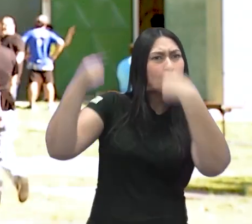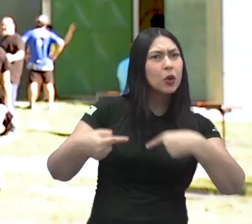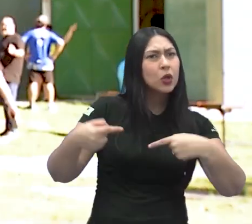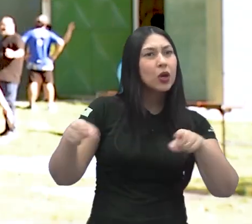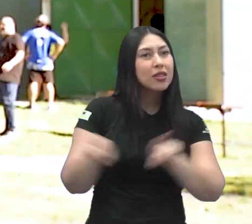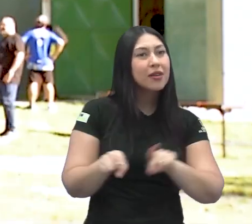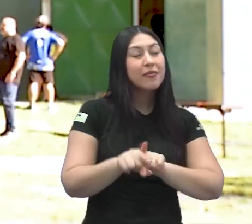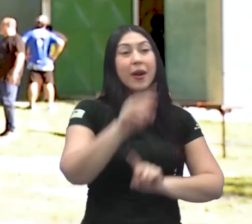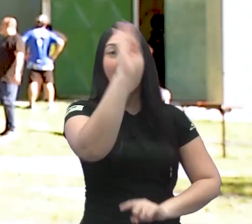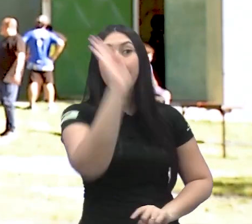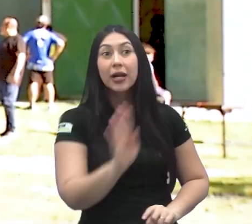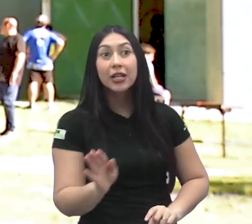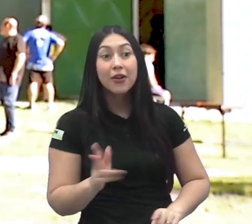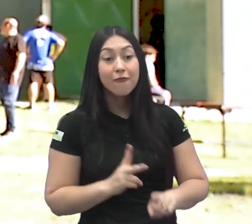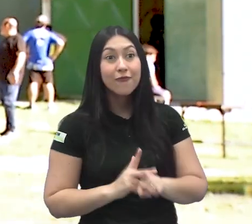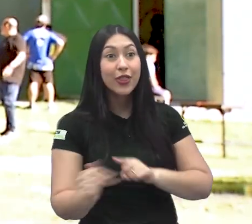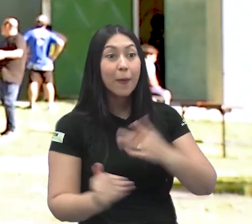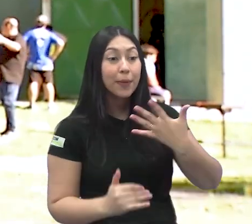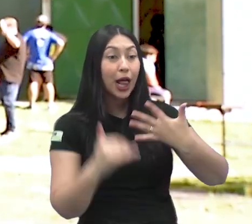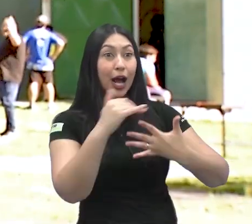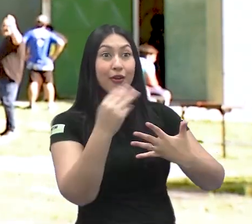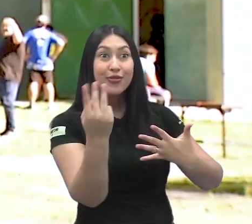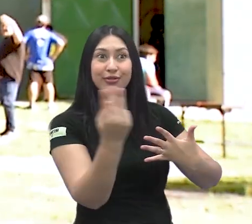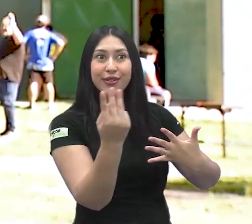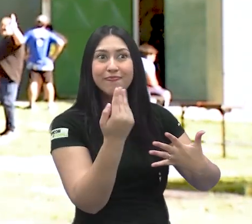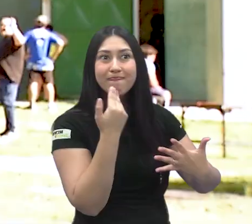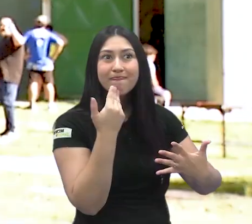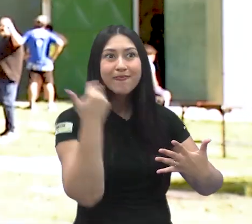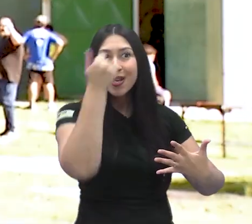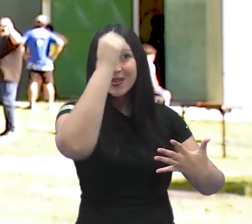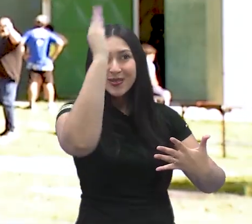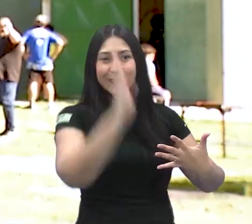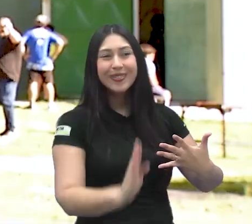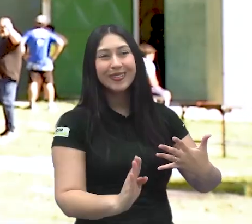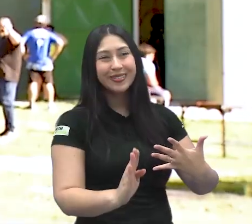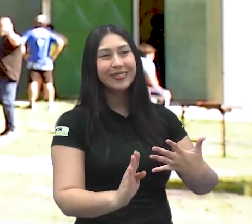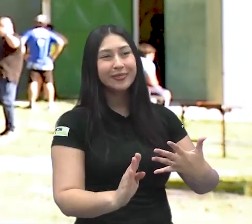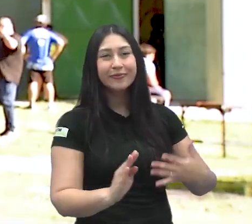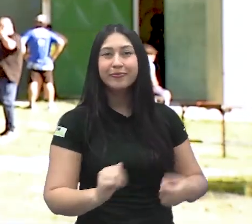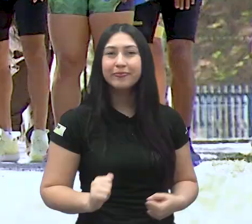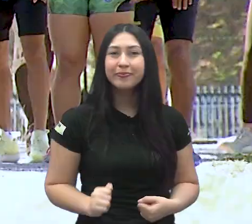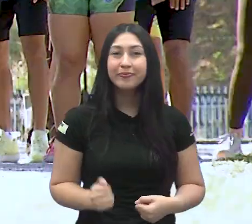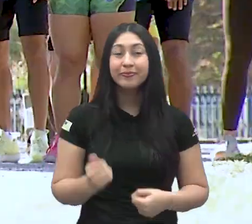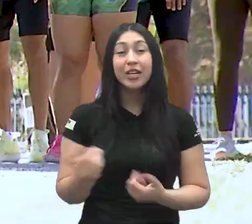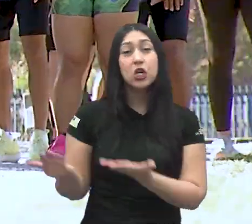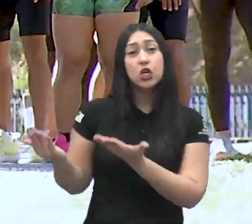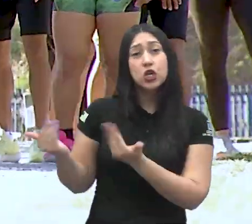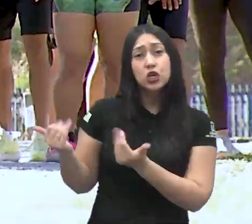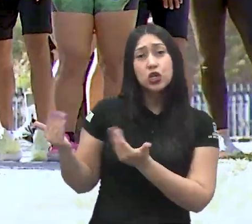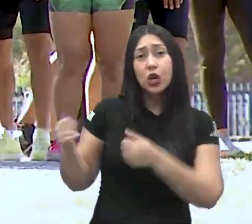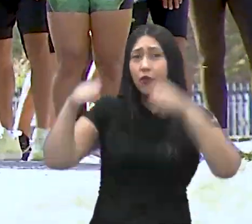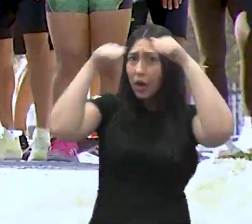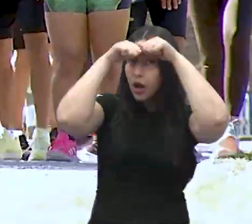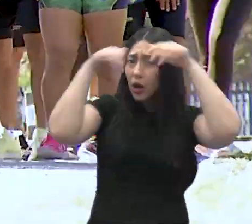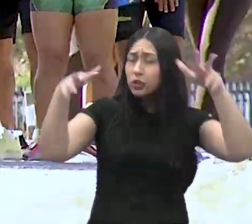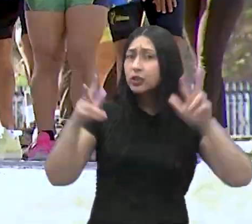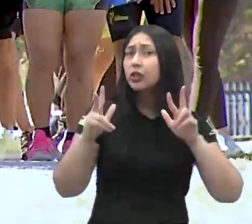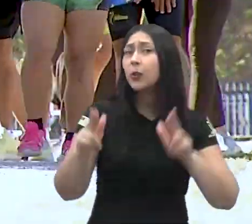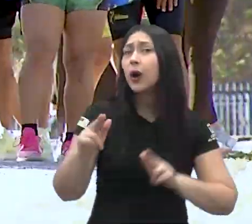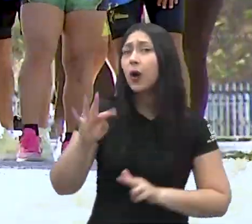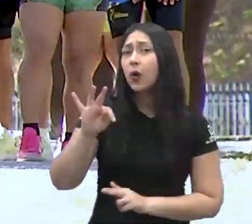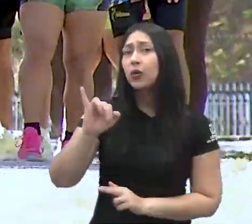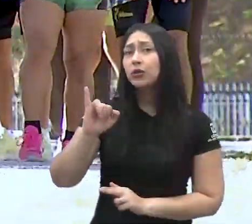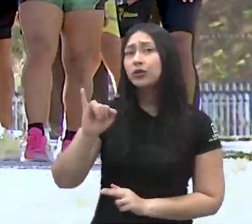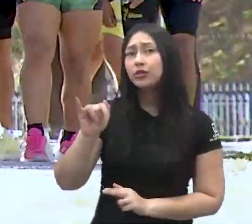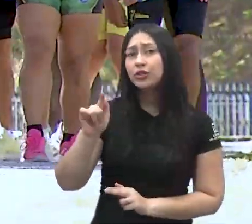gente disputou o Campeonato Brasileiro, ficamos em terceiro, atualmente nós somos o terceiro melhor time do Brasil. Já jovens autistas,